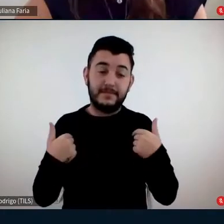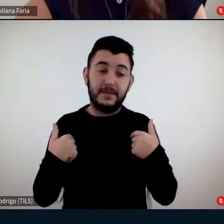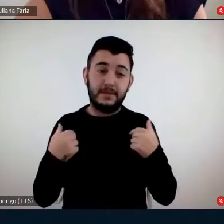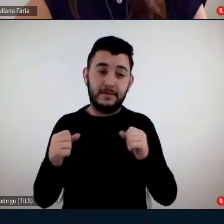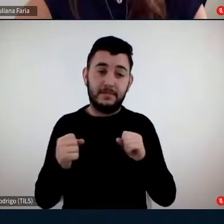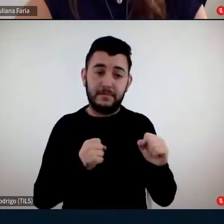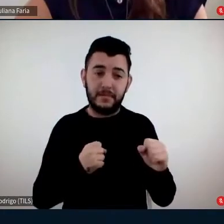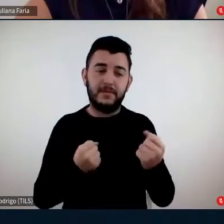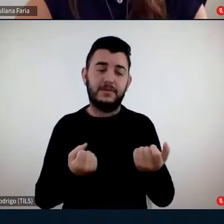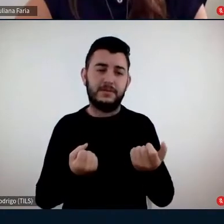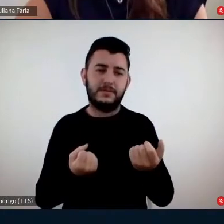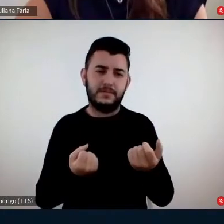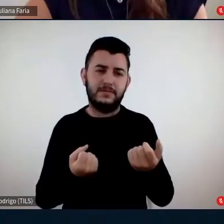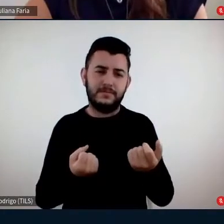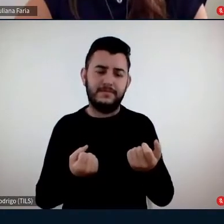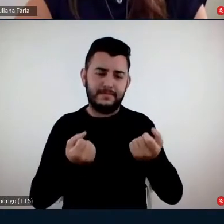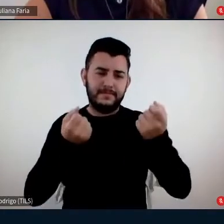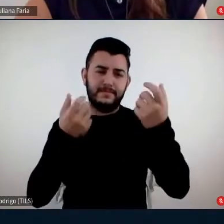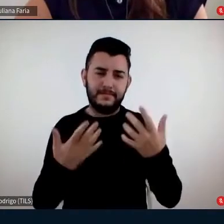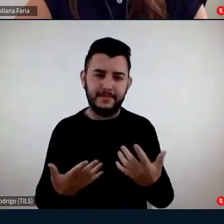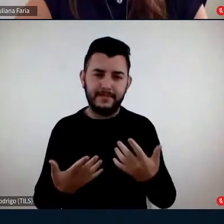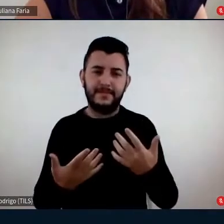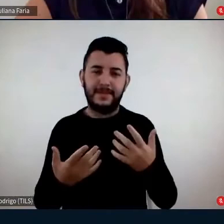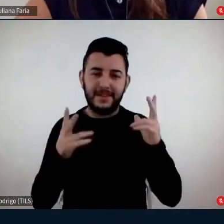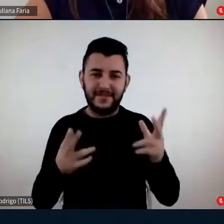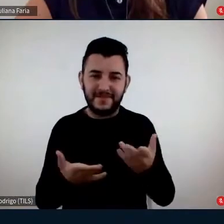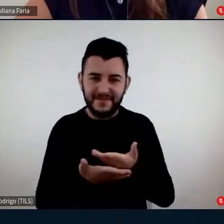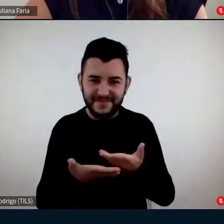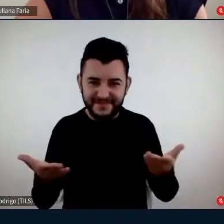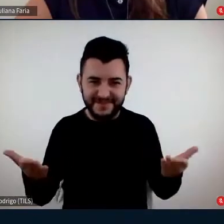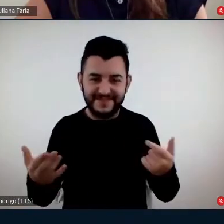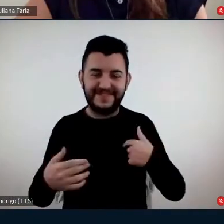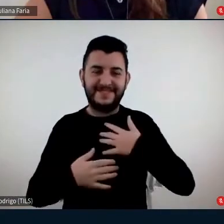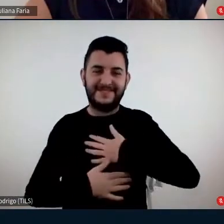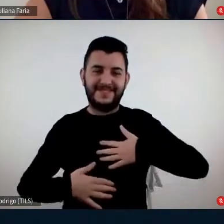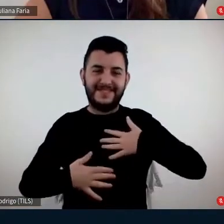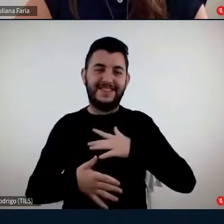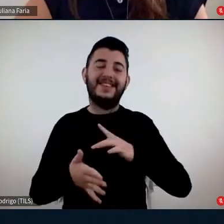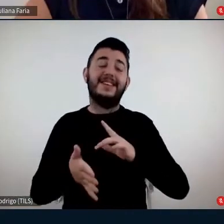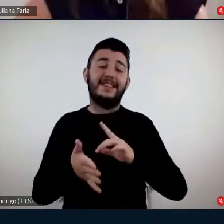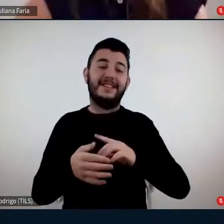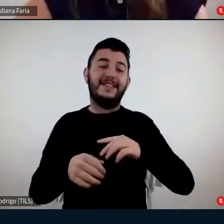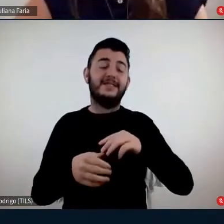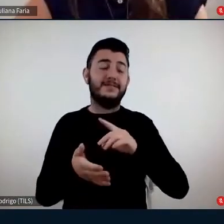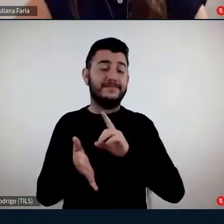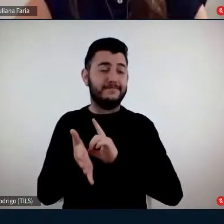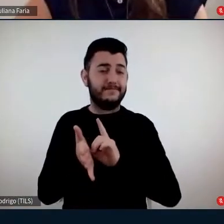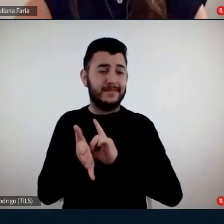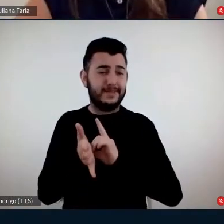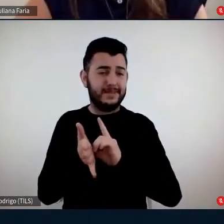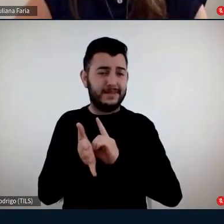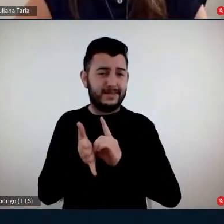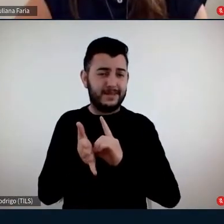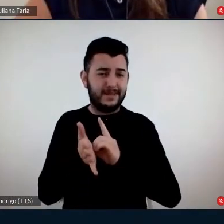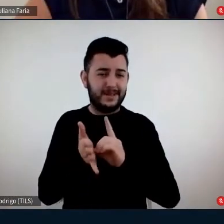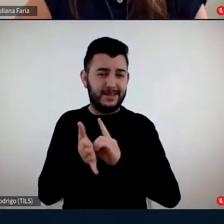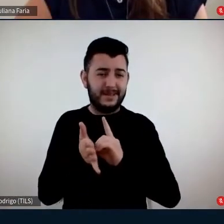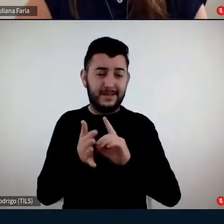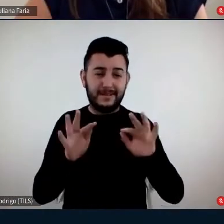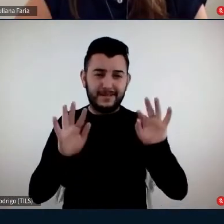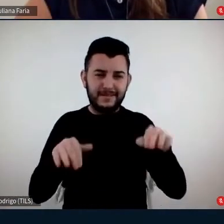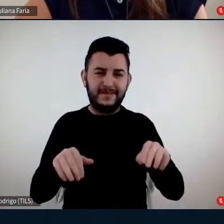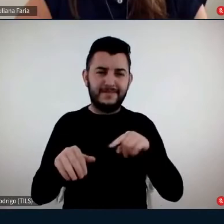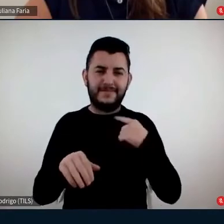eu gostaria muito, no final dessa dissertação, que a gente tivesse uma estrutura, né,